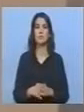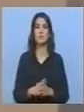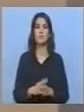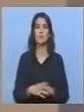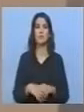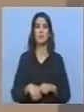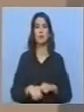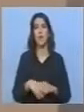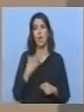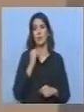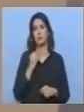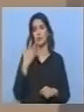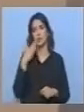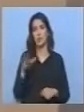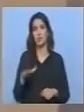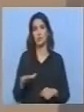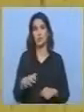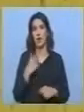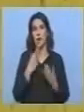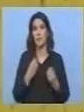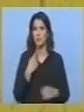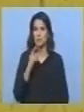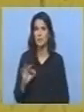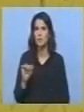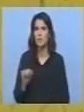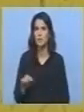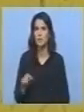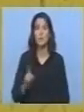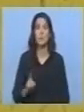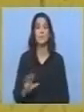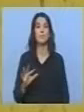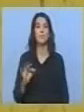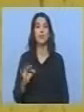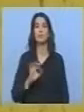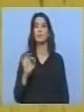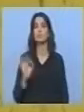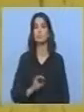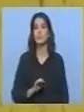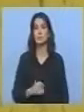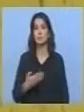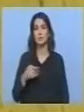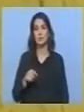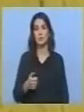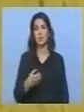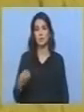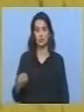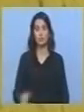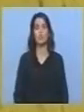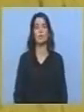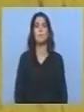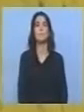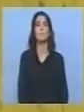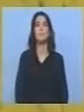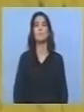estudantes internacionais. Que eu acho que disse mal, porque disse 14 mil, mas não é, 14% dos estudantes internacionais são 7.500. É